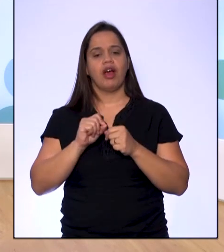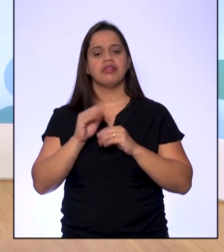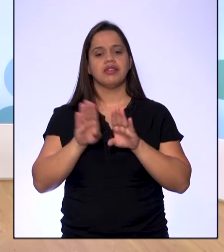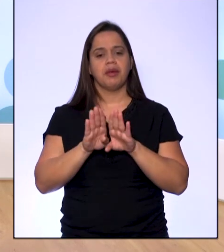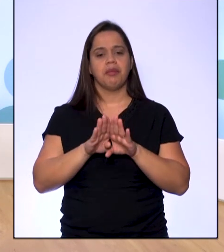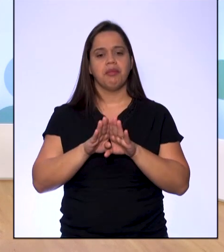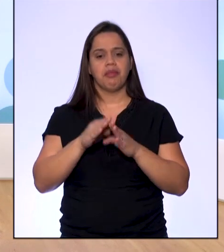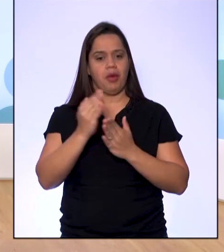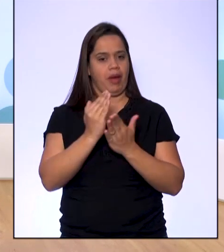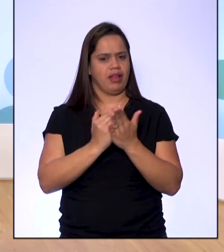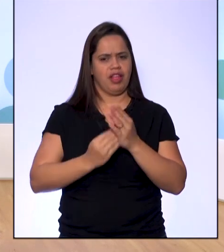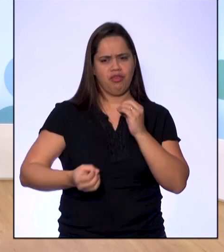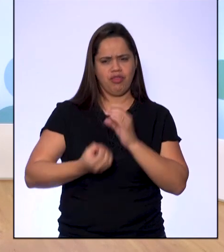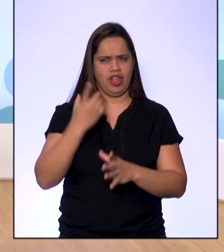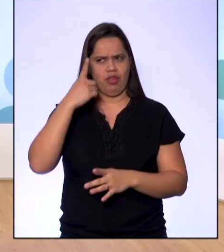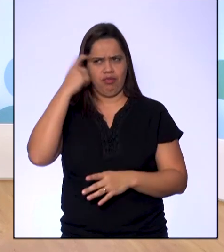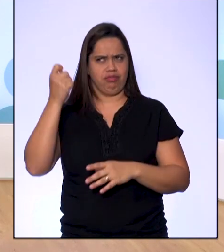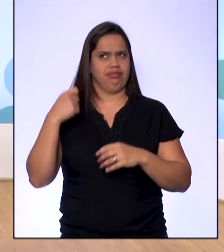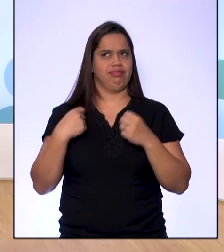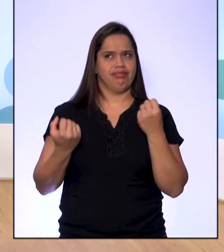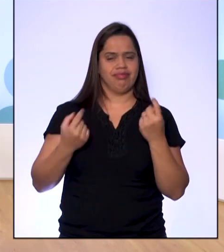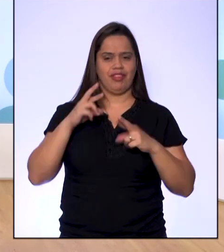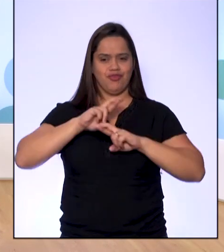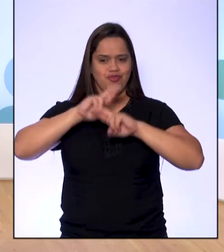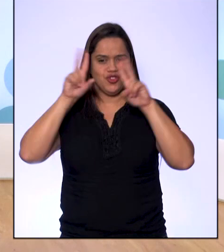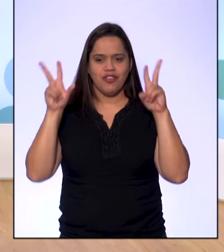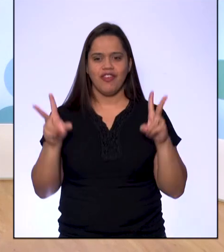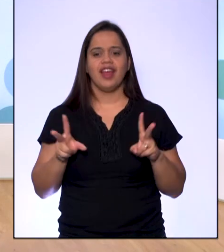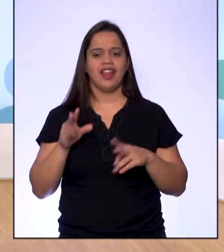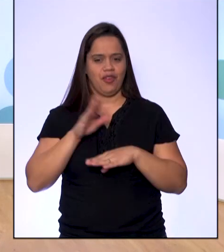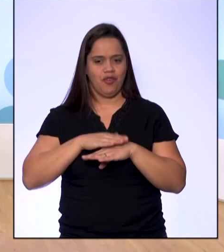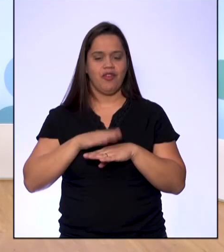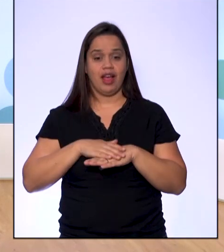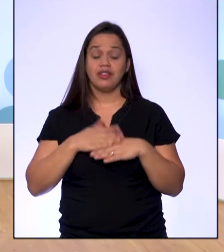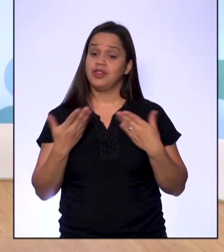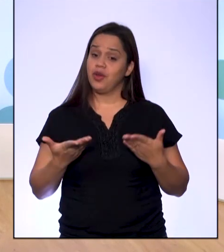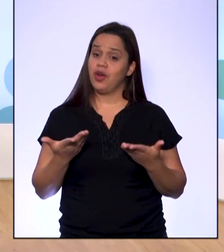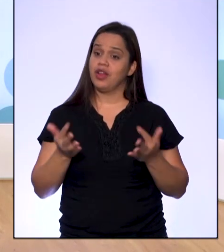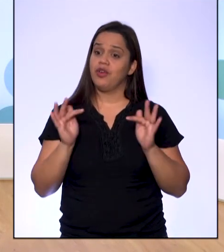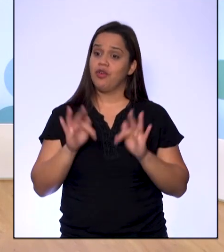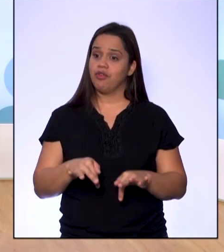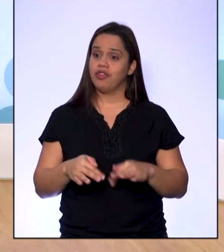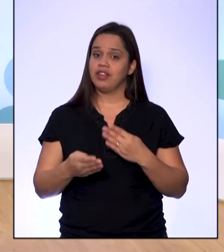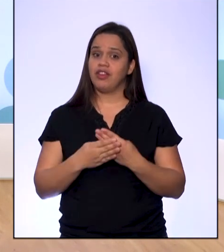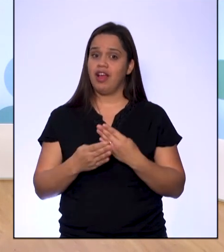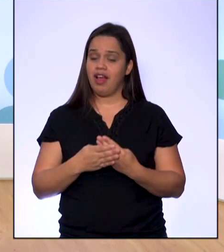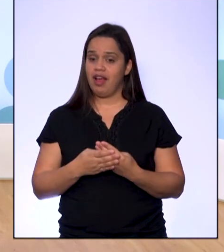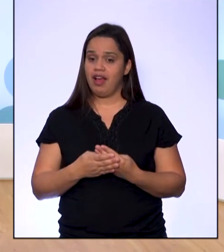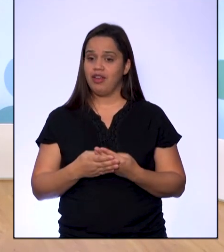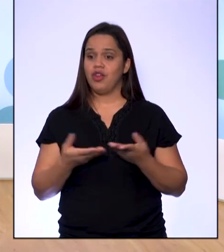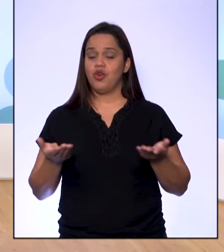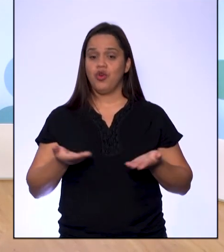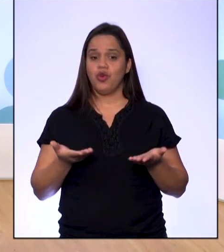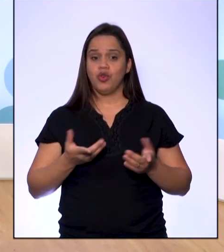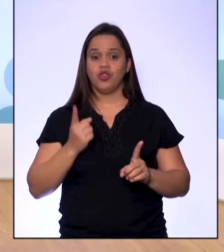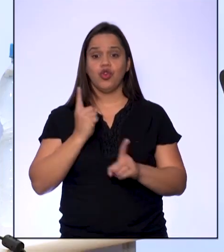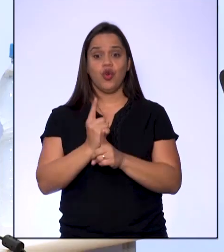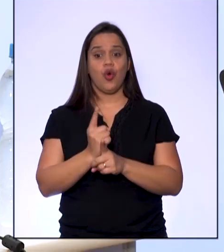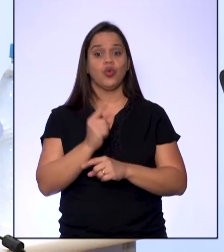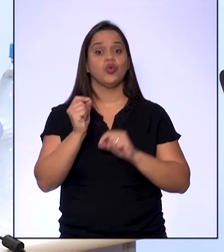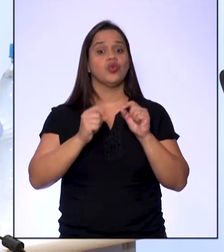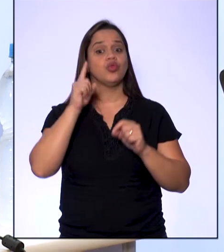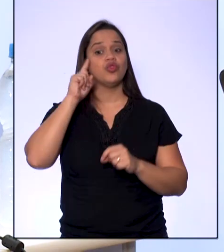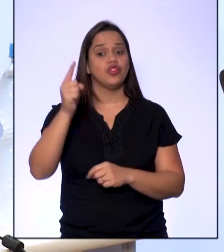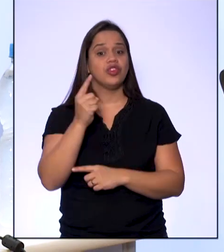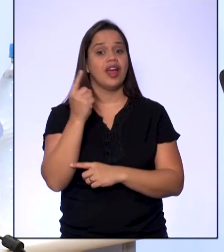casa, que eu gosto de cozinhar, então eu crio umas coisas meio malucas. Gente, estamos chegando ao final da nossa aula. O nosso encontro agora será